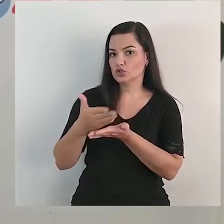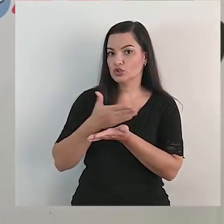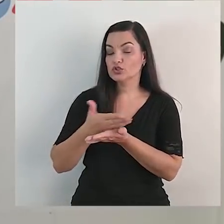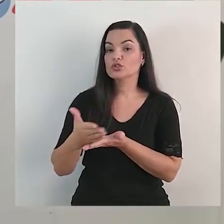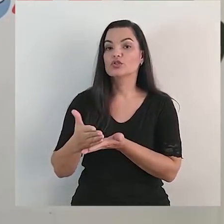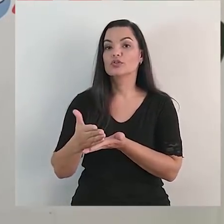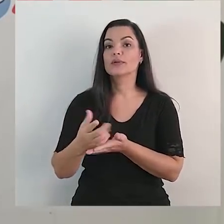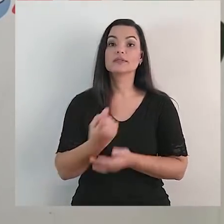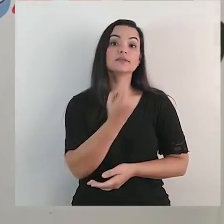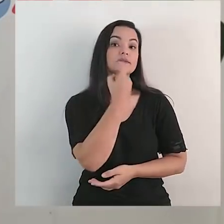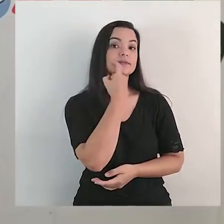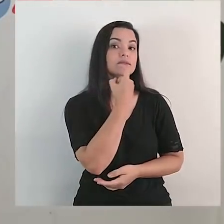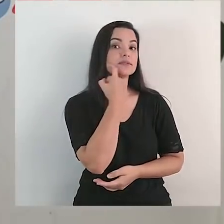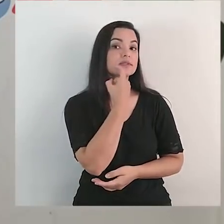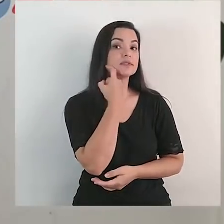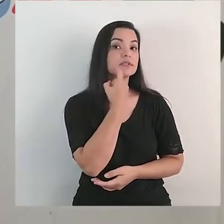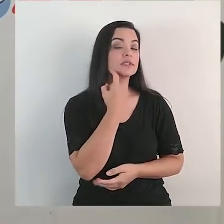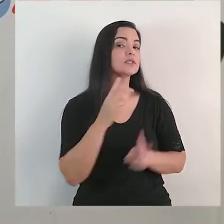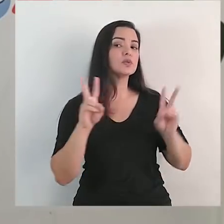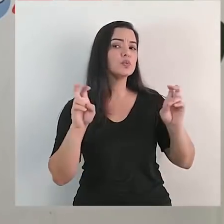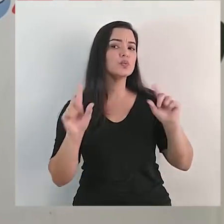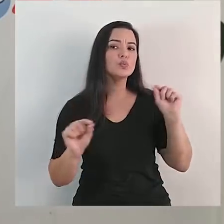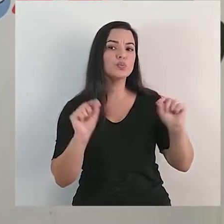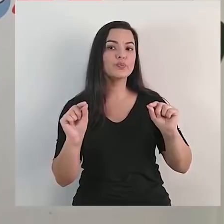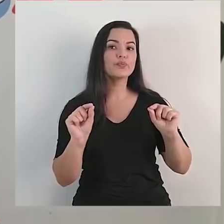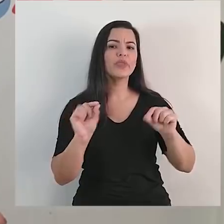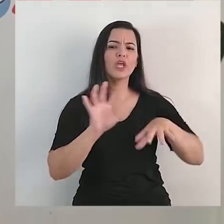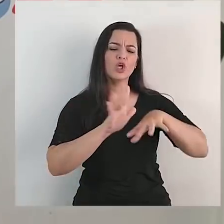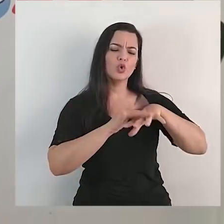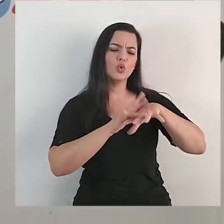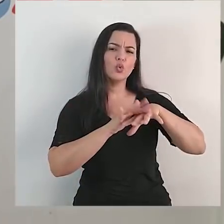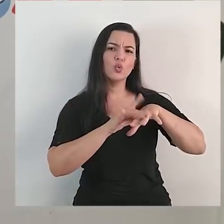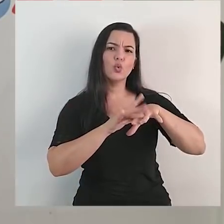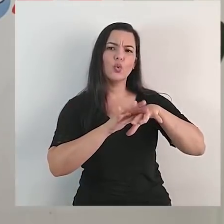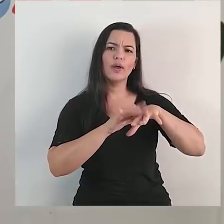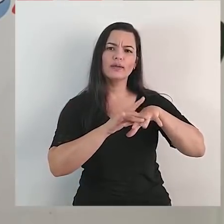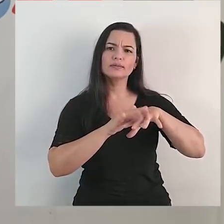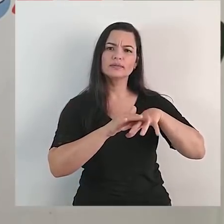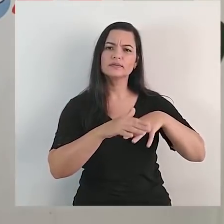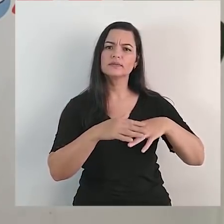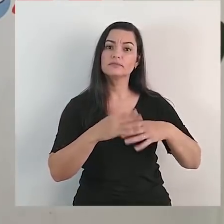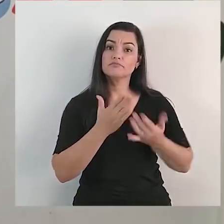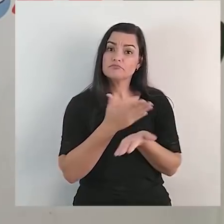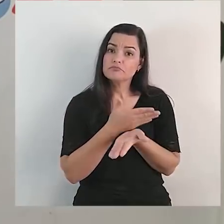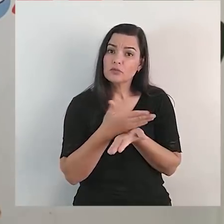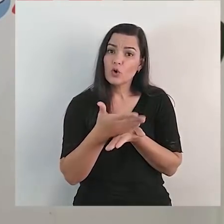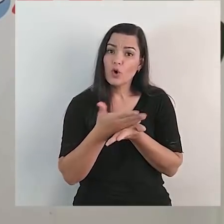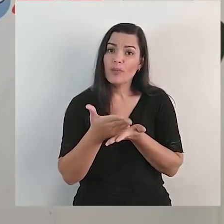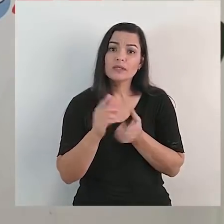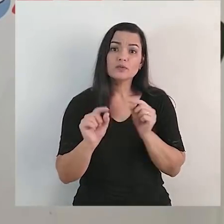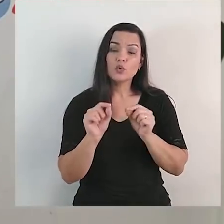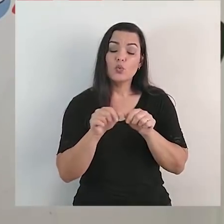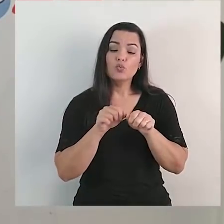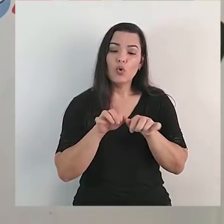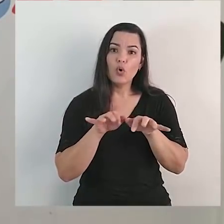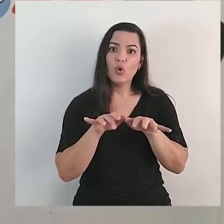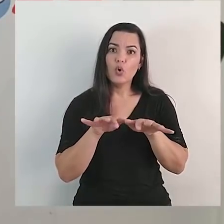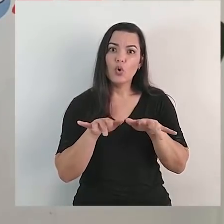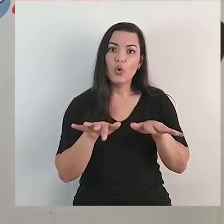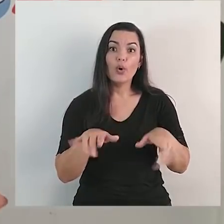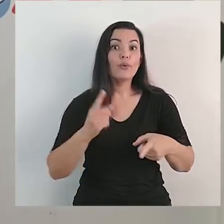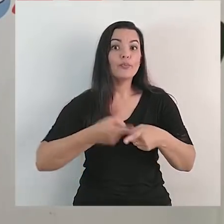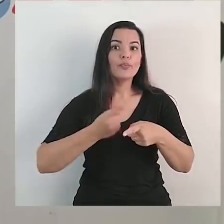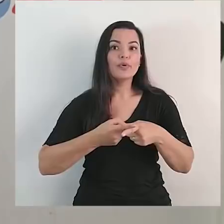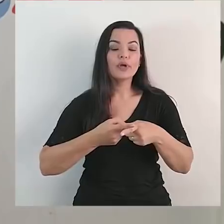Começamos a conversar na sexta-feira, nós temos muitas doenças que começam a se multiplicar